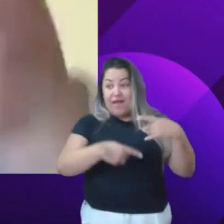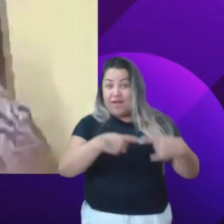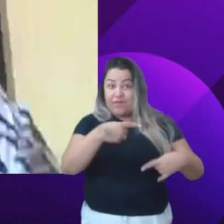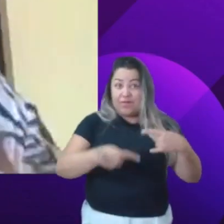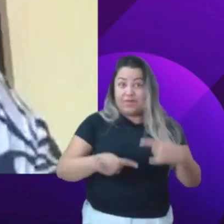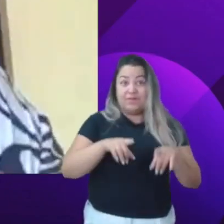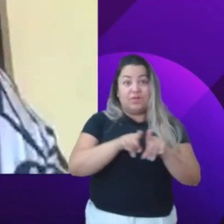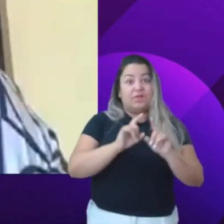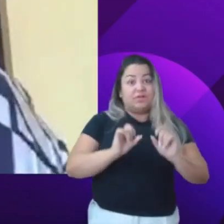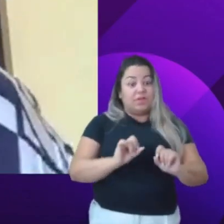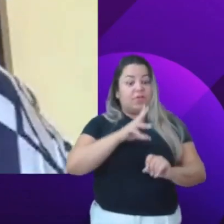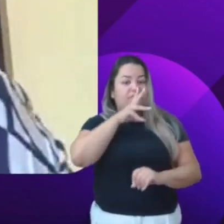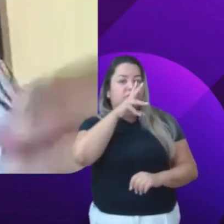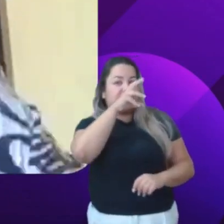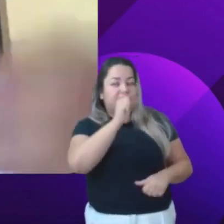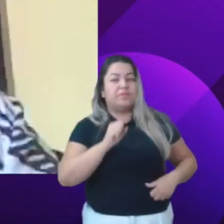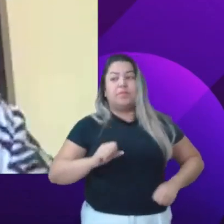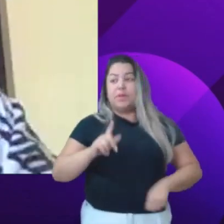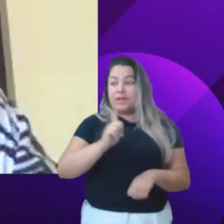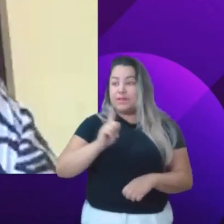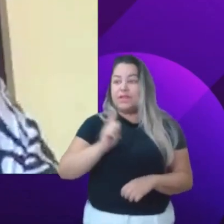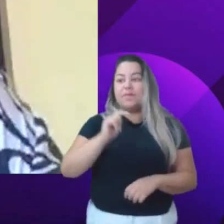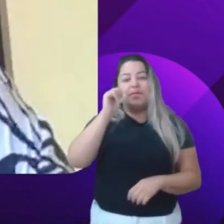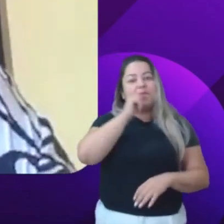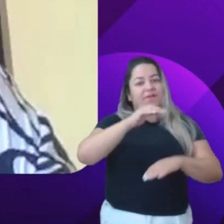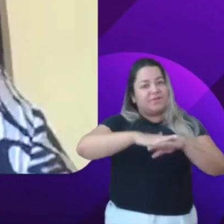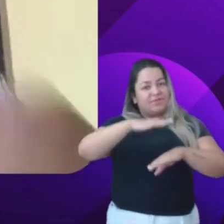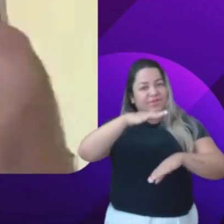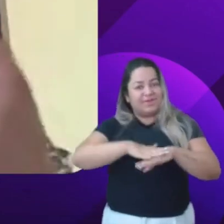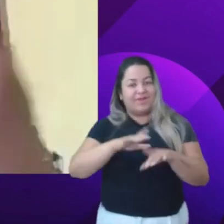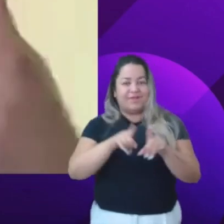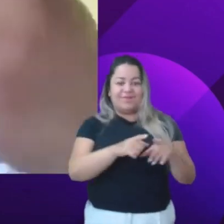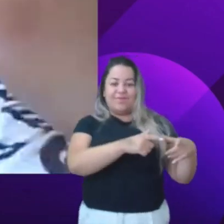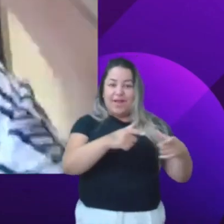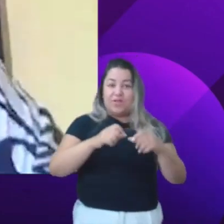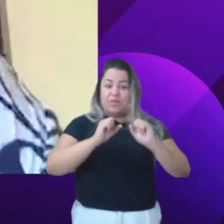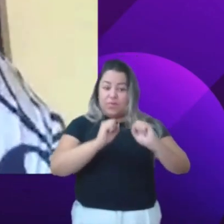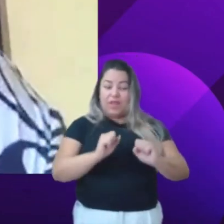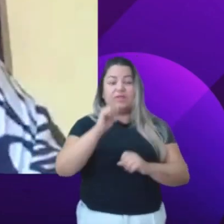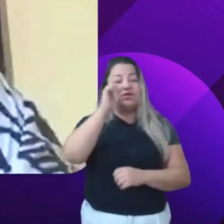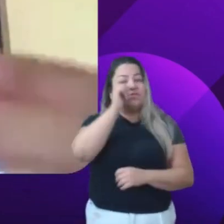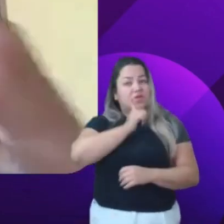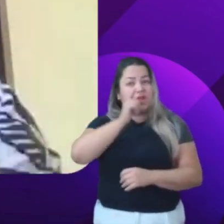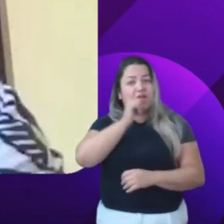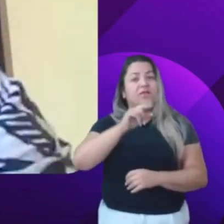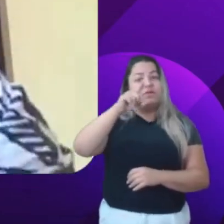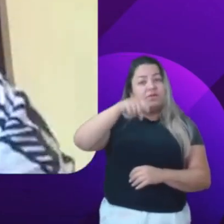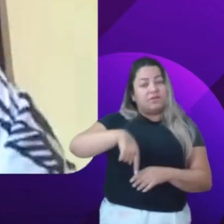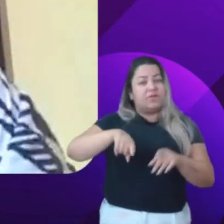é central o fortalecimento para que a gente tenha mais mulheres nos espaços de poder. E que essas mulheres